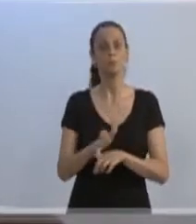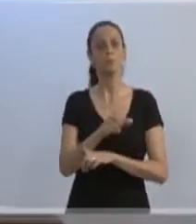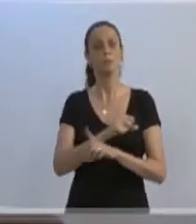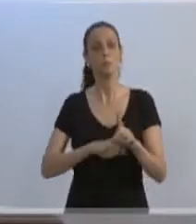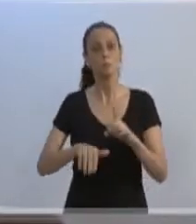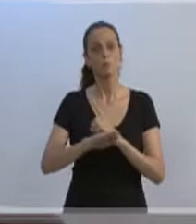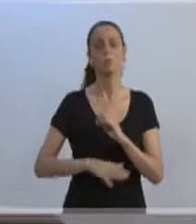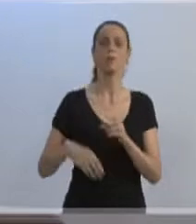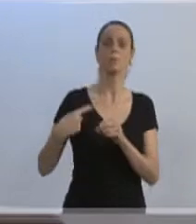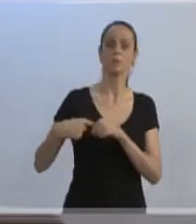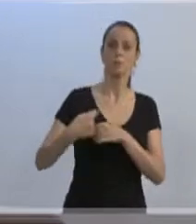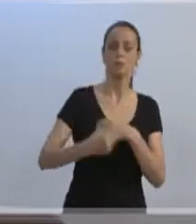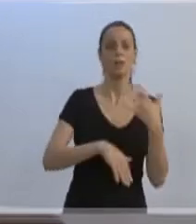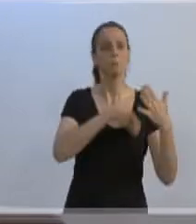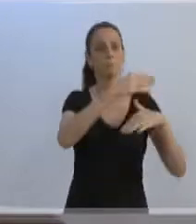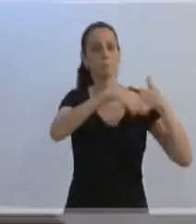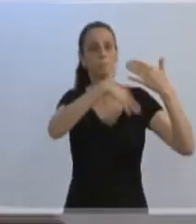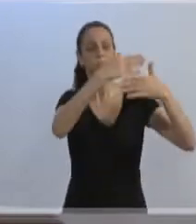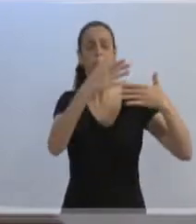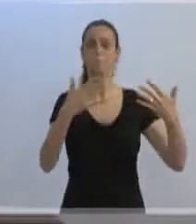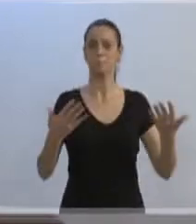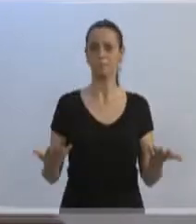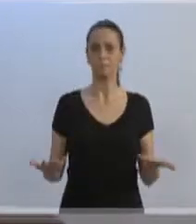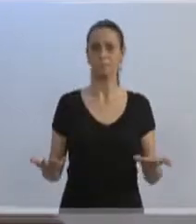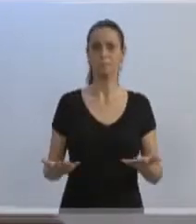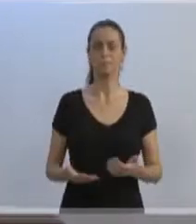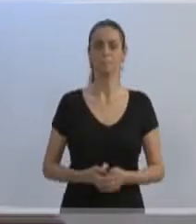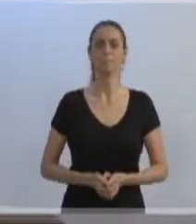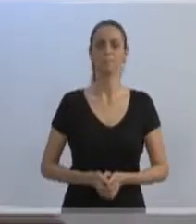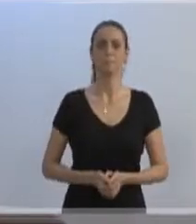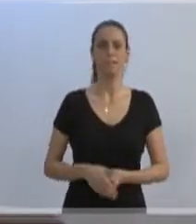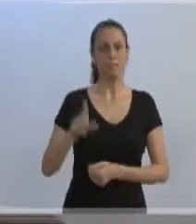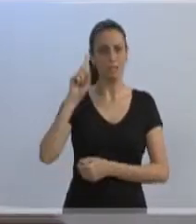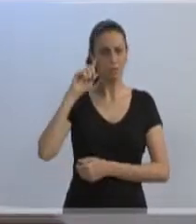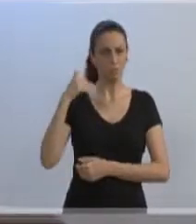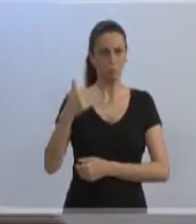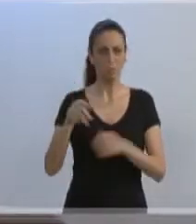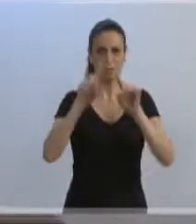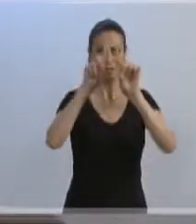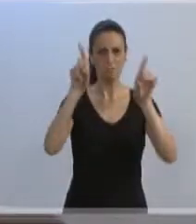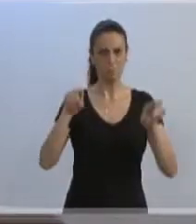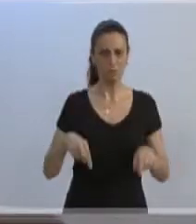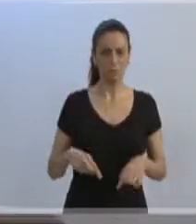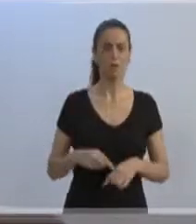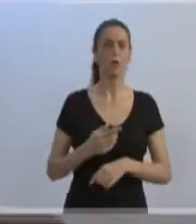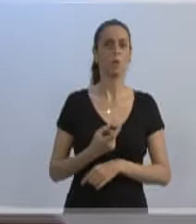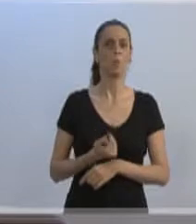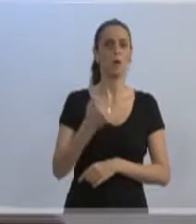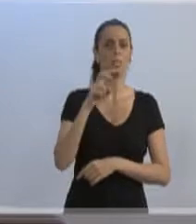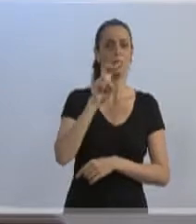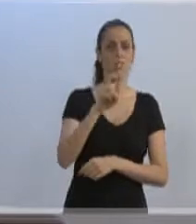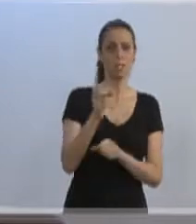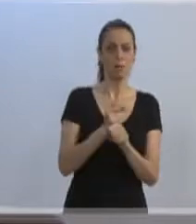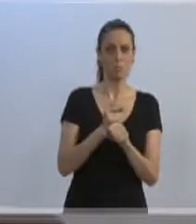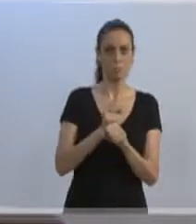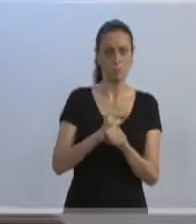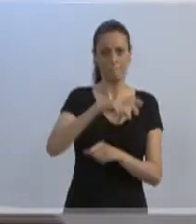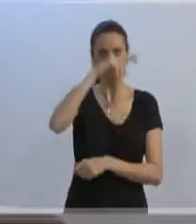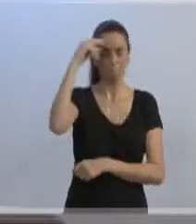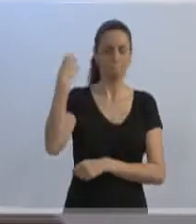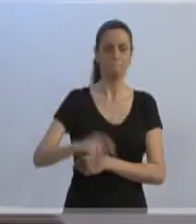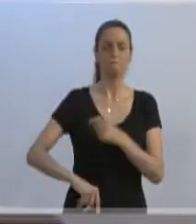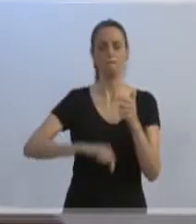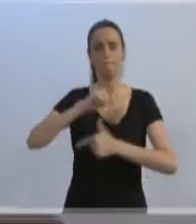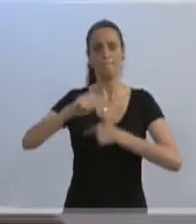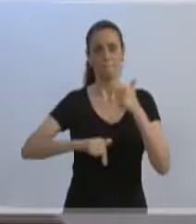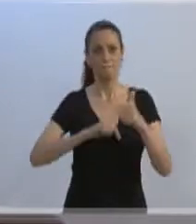cidade o dia a dia e o servidor vem cada dia cada semana durante esses quase cinco anos pernambuco constantemente